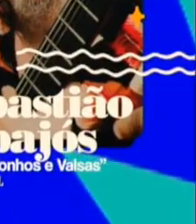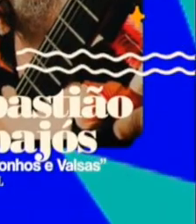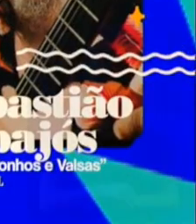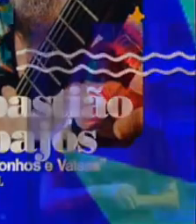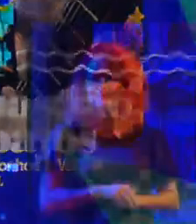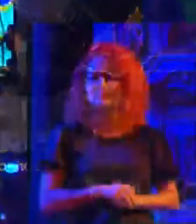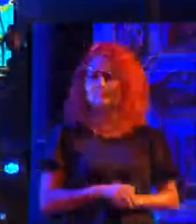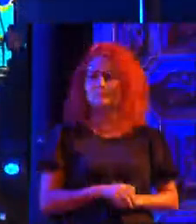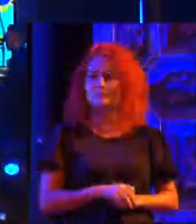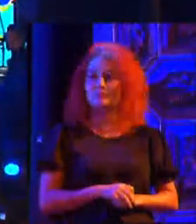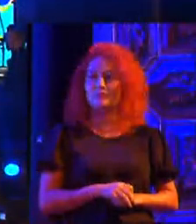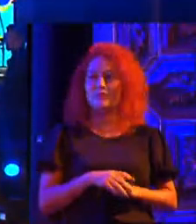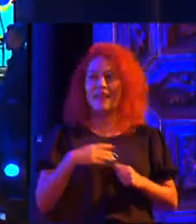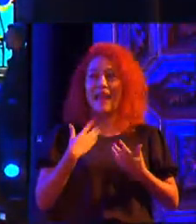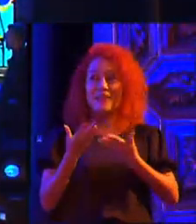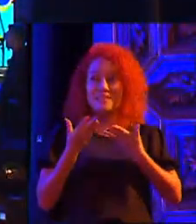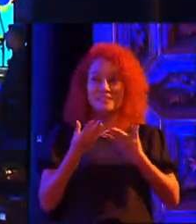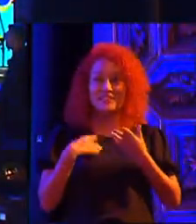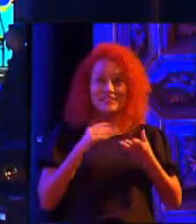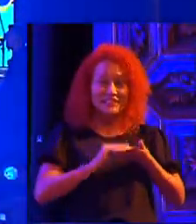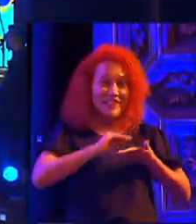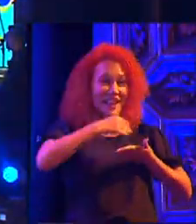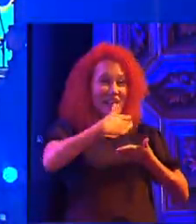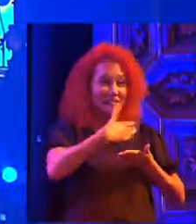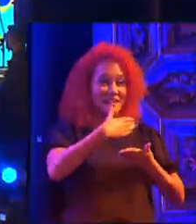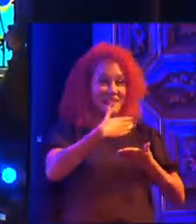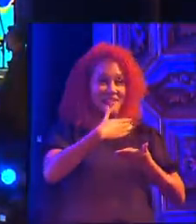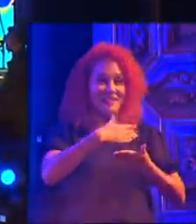Esse envelope, Gigi.